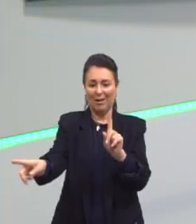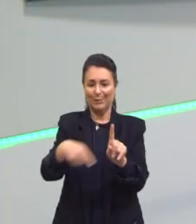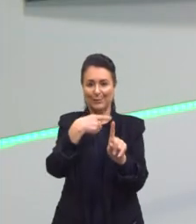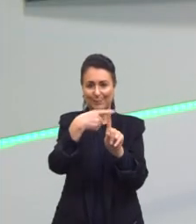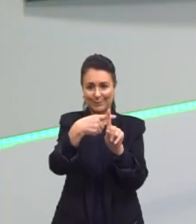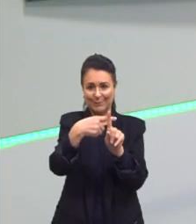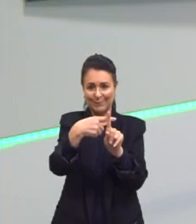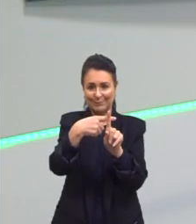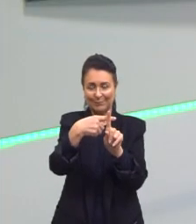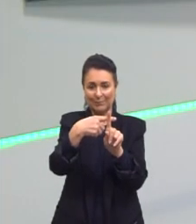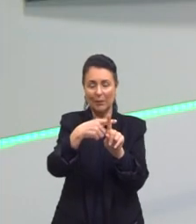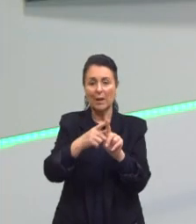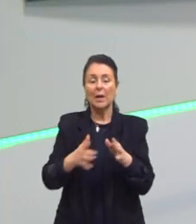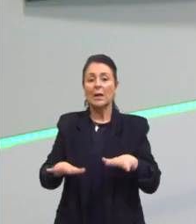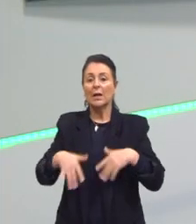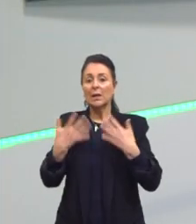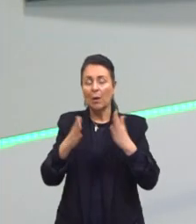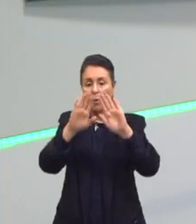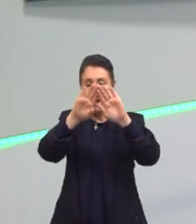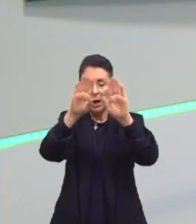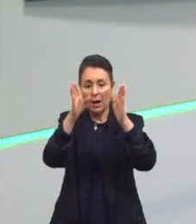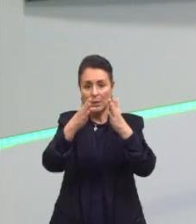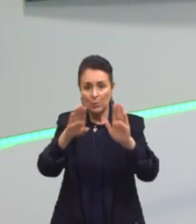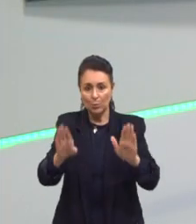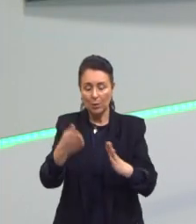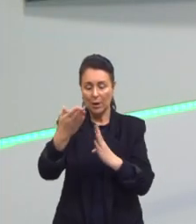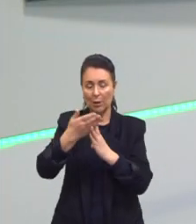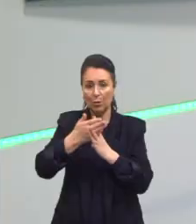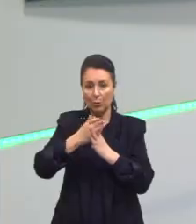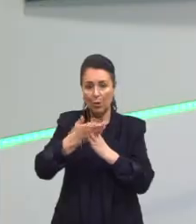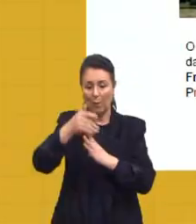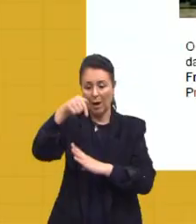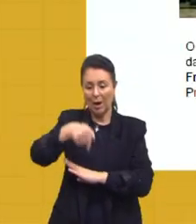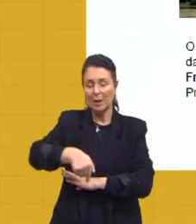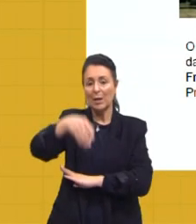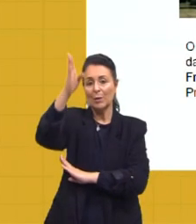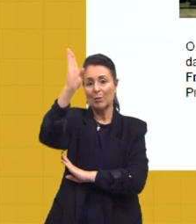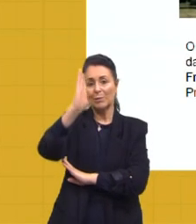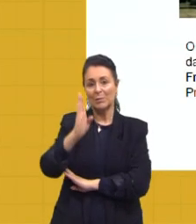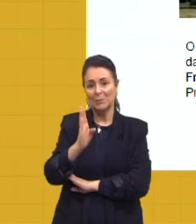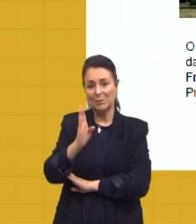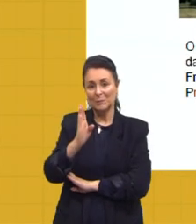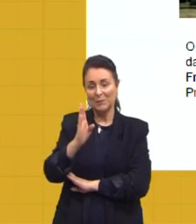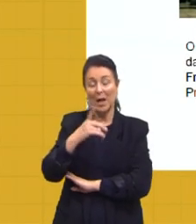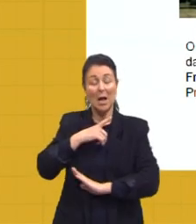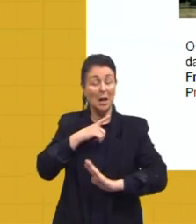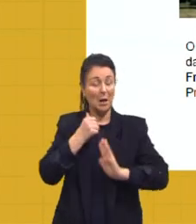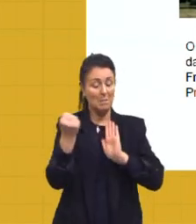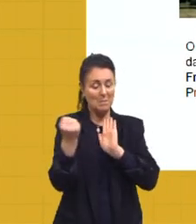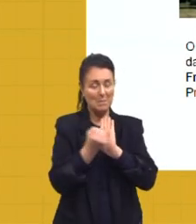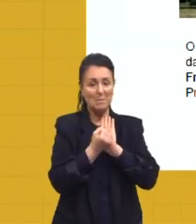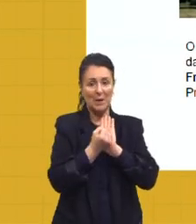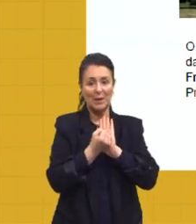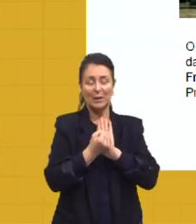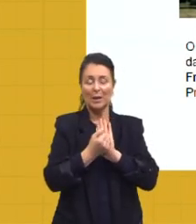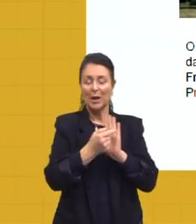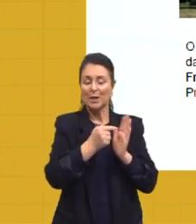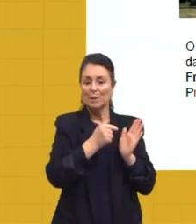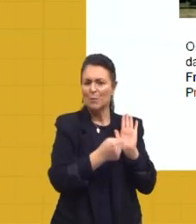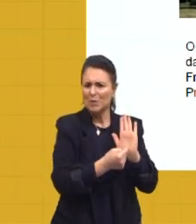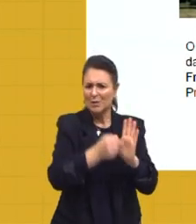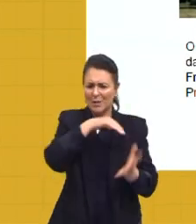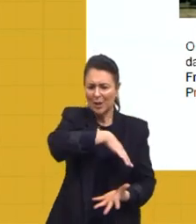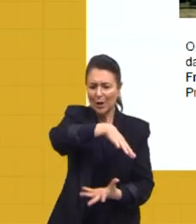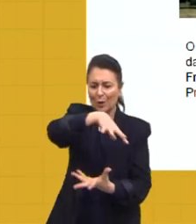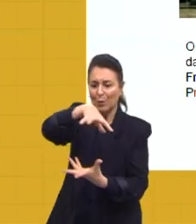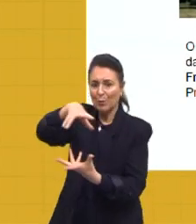então a presença da escultura barroca no brasil ela é ressaltada no mundo todo né e